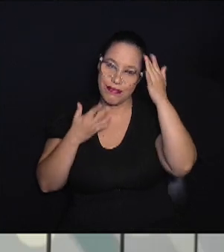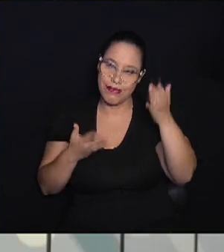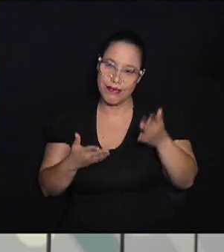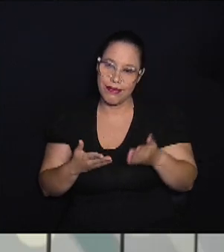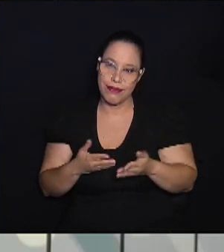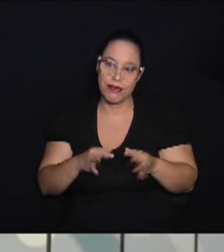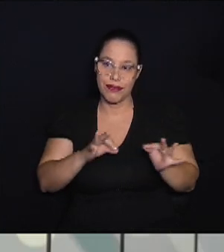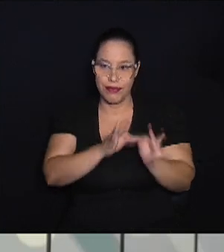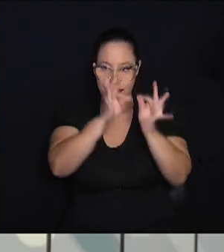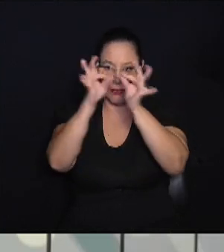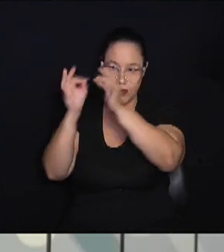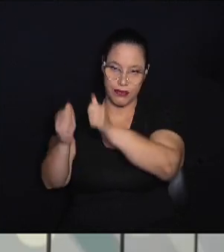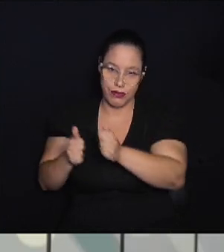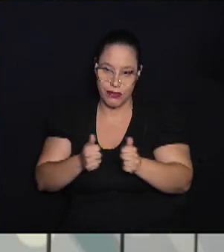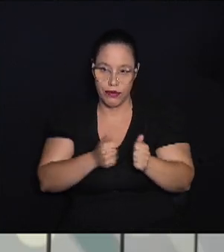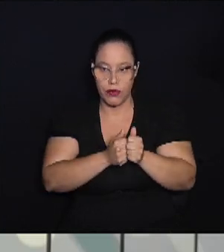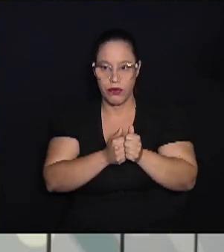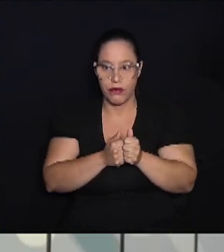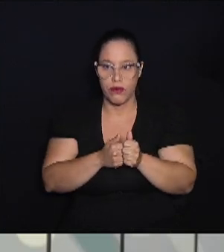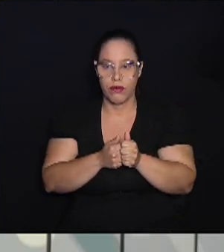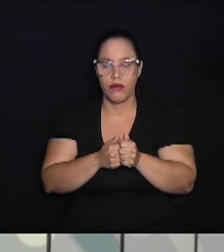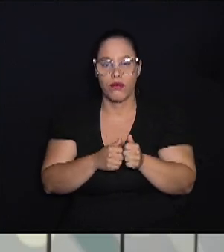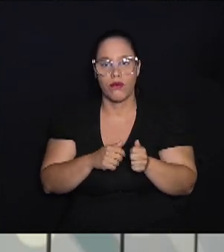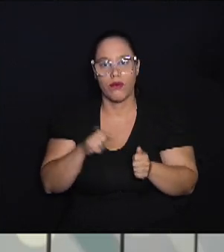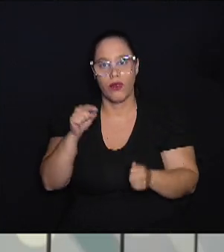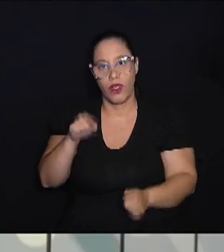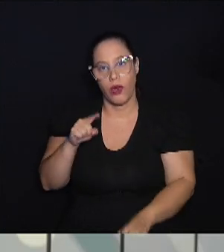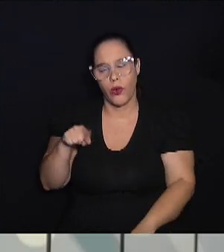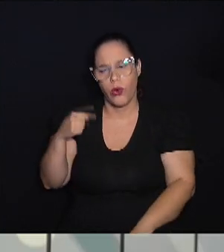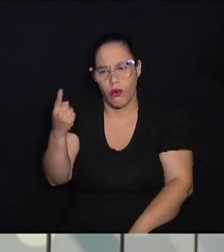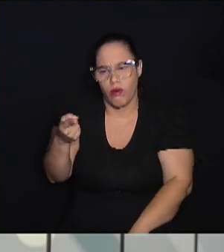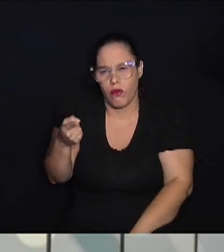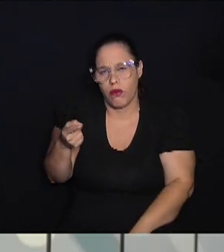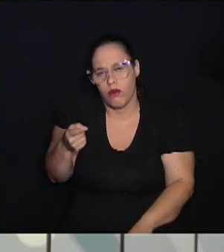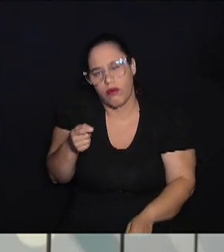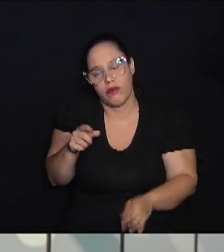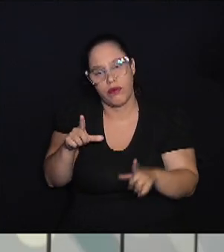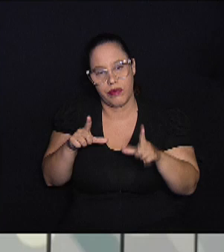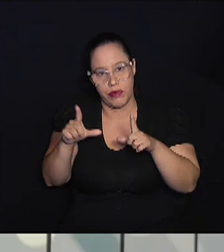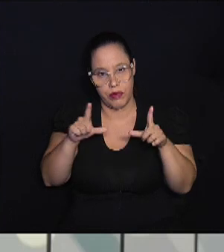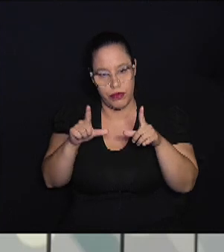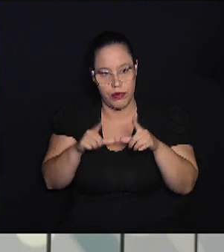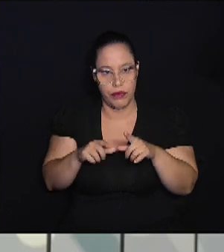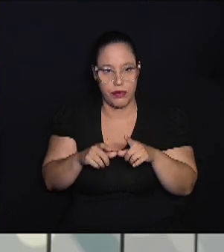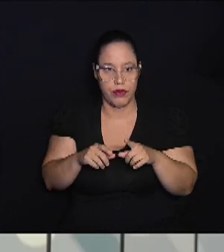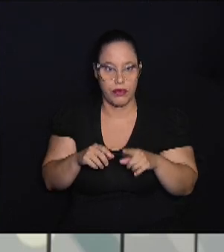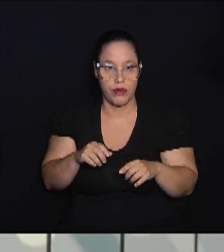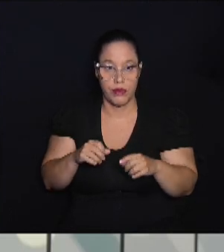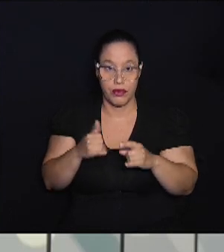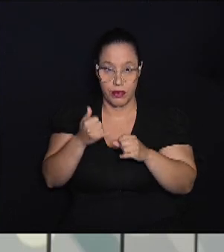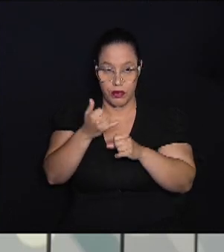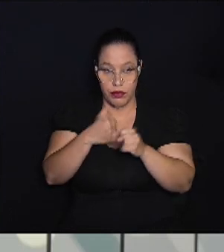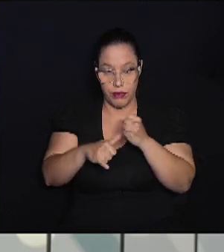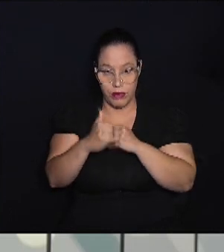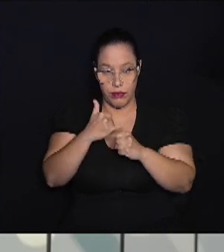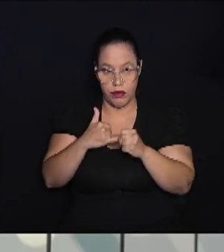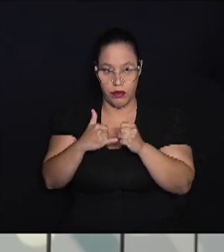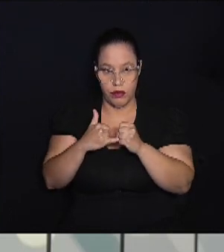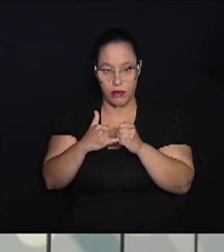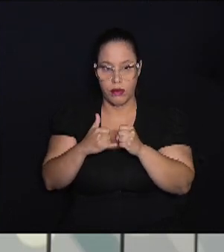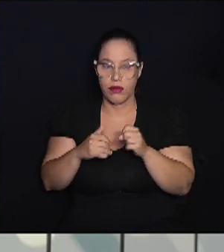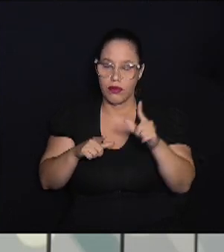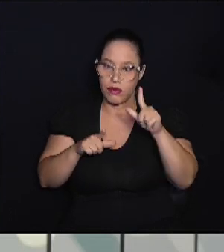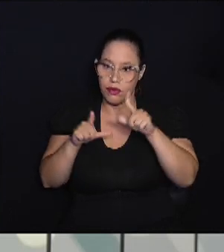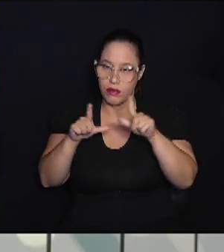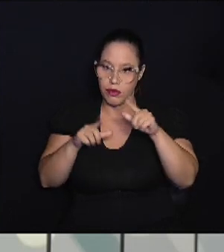pela sua companhia. Você pode conferir esse e outros quadros da nossa programação no YouTube da TV Câmara Campinas